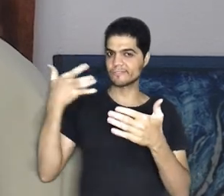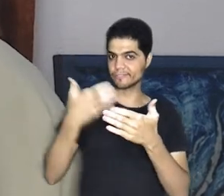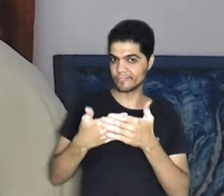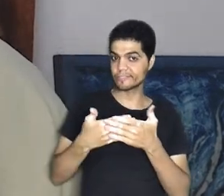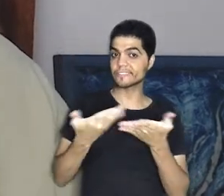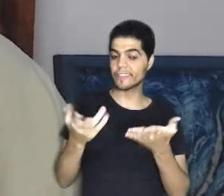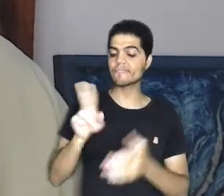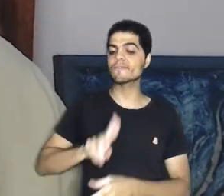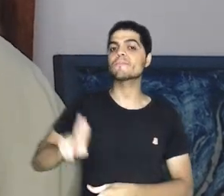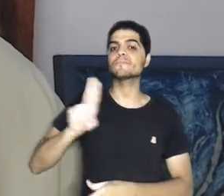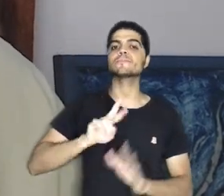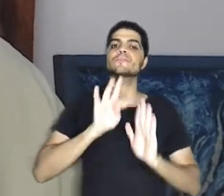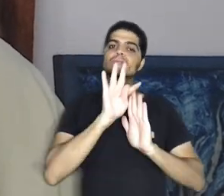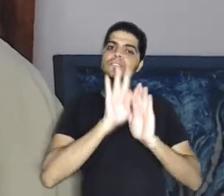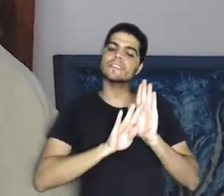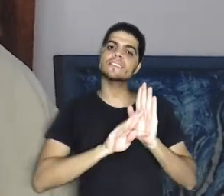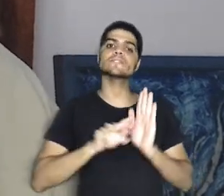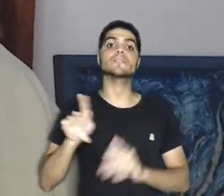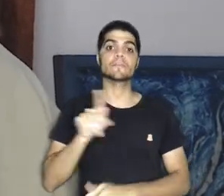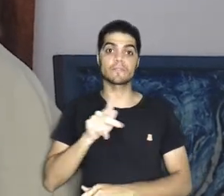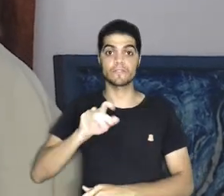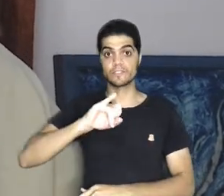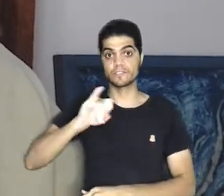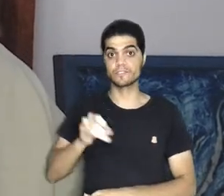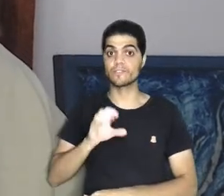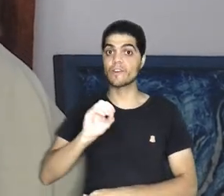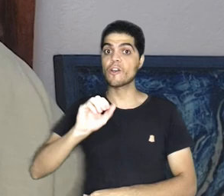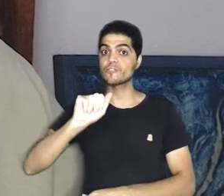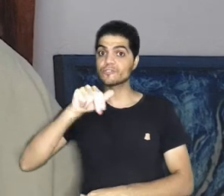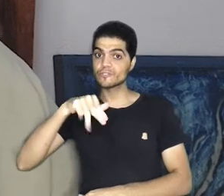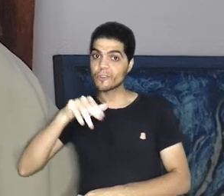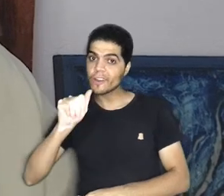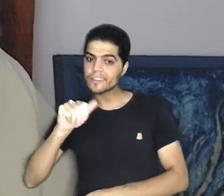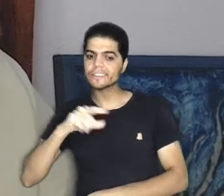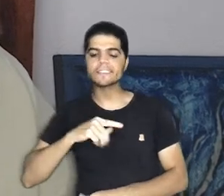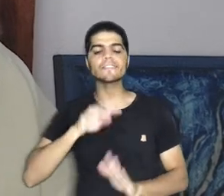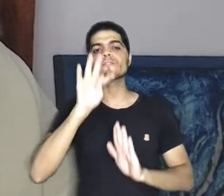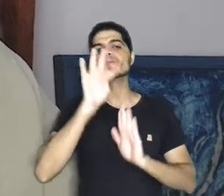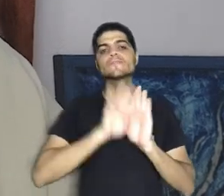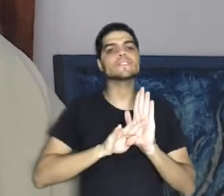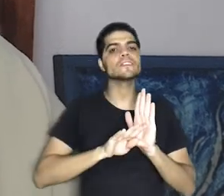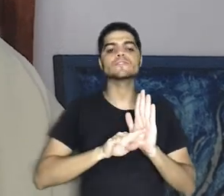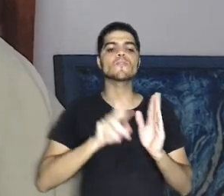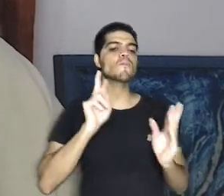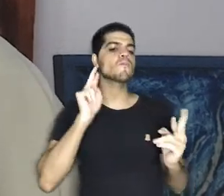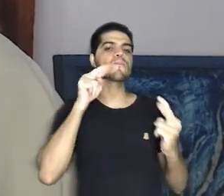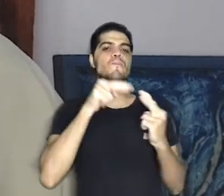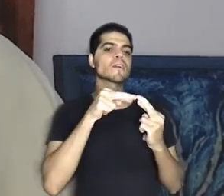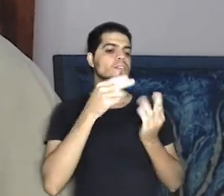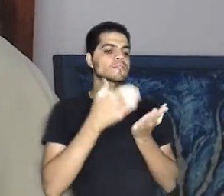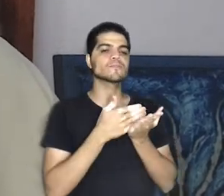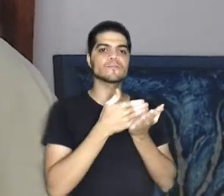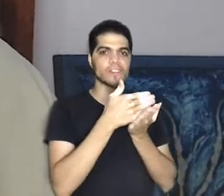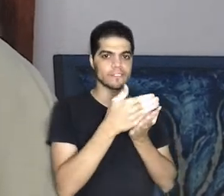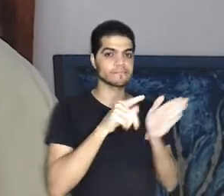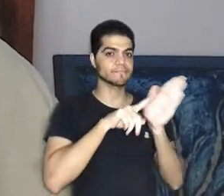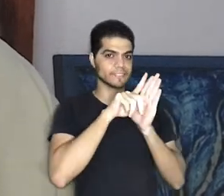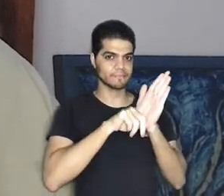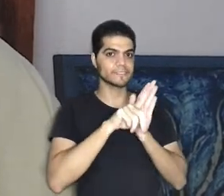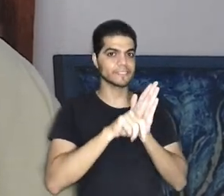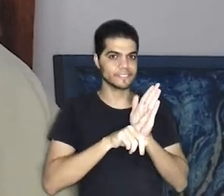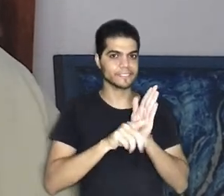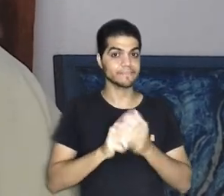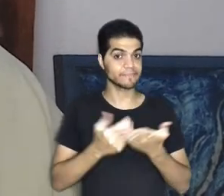né? E usando o texto da professora Joana Monteleone como texto introdutório para essa